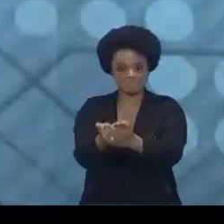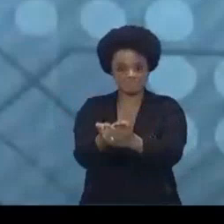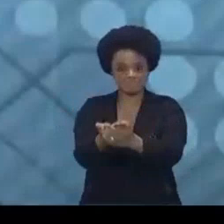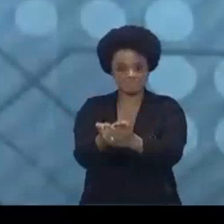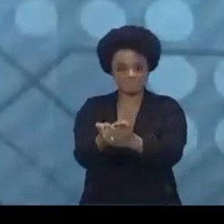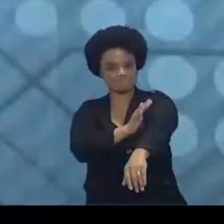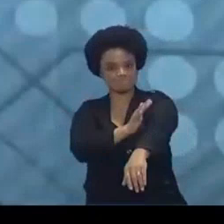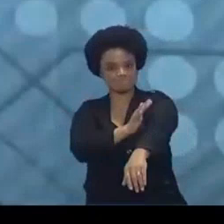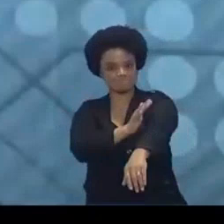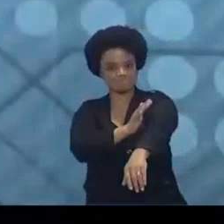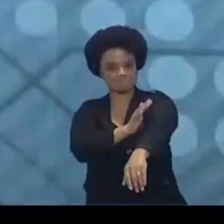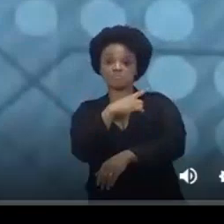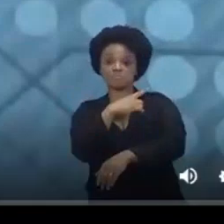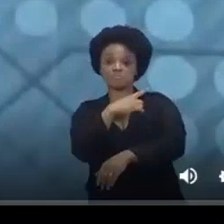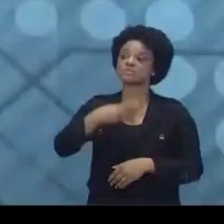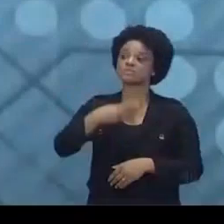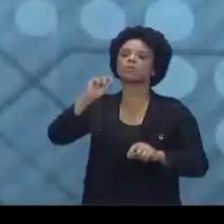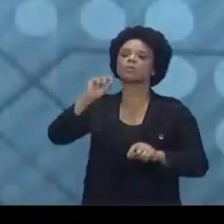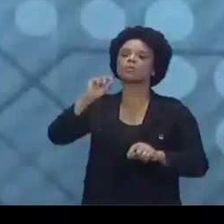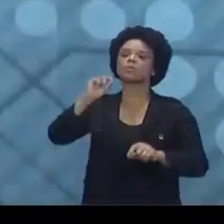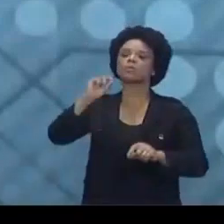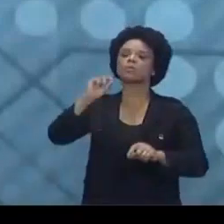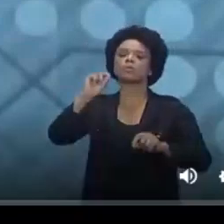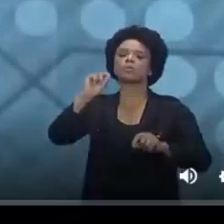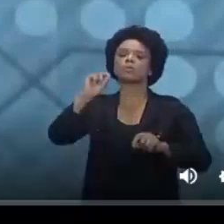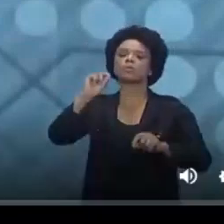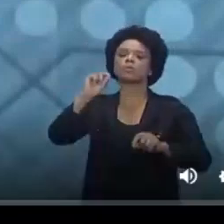O professor não está escutando nada.